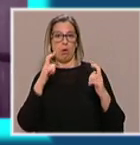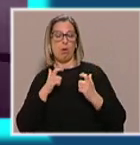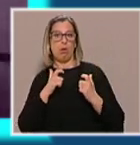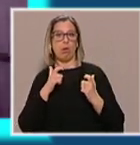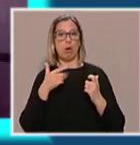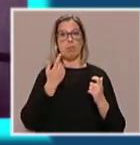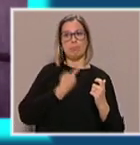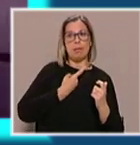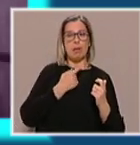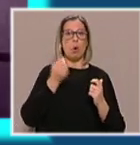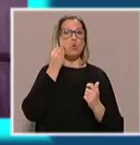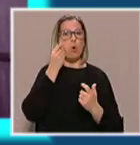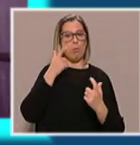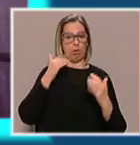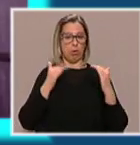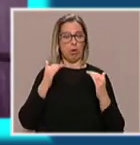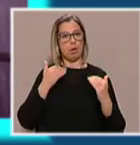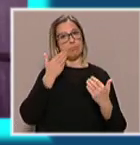ser quem somos.